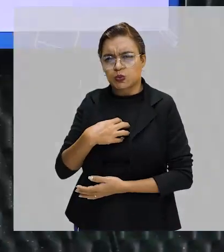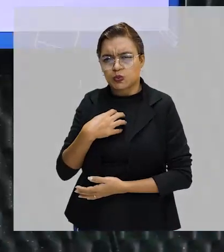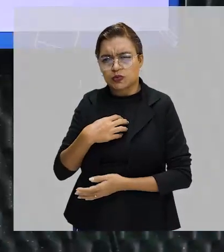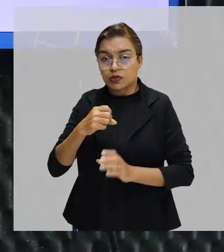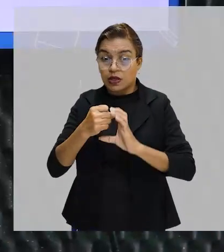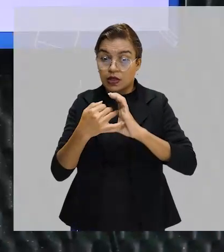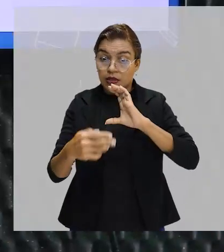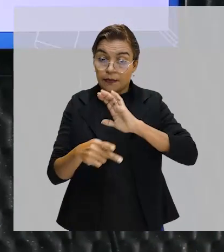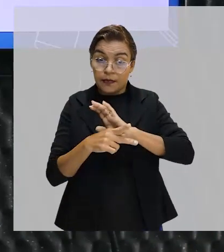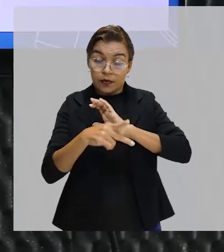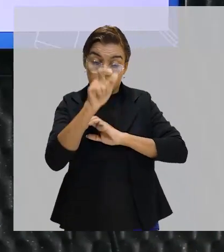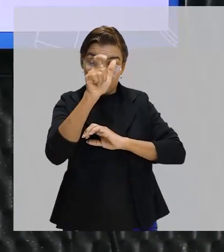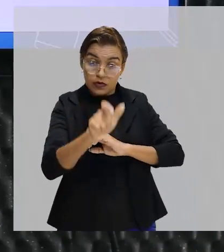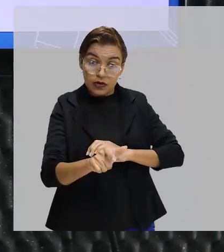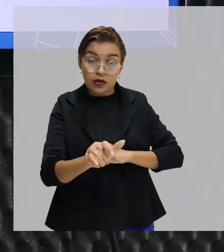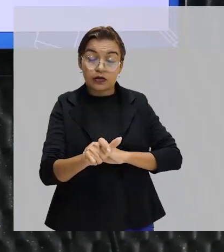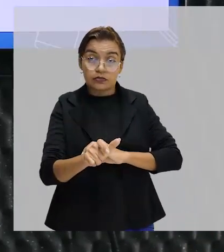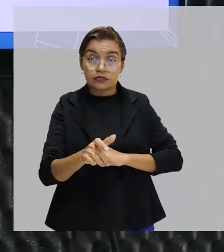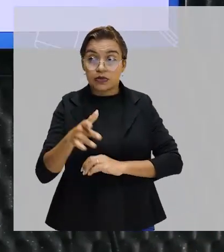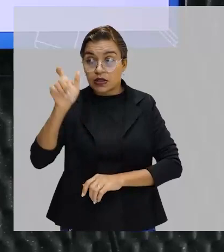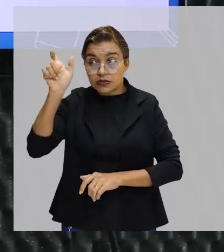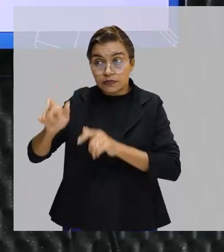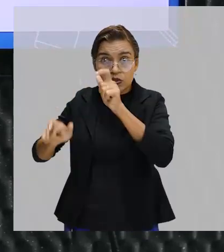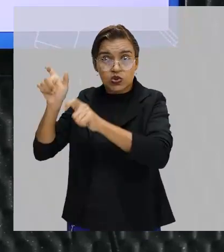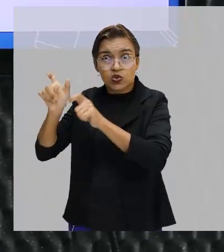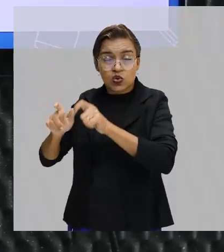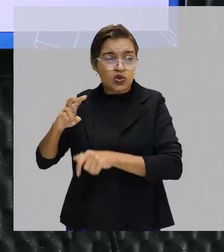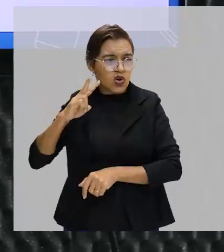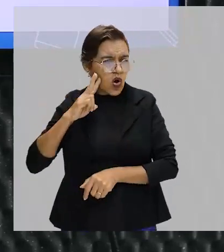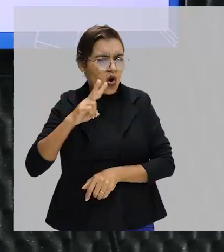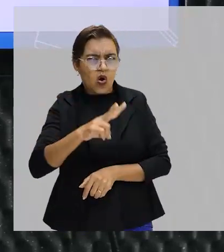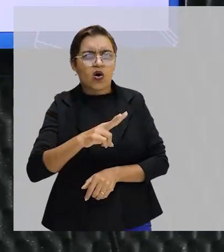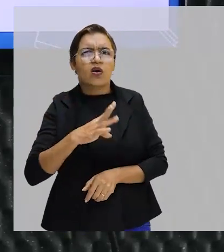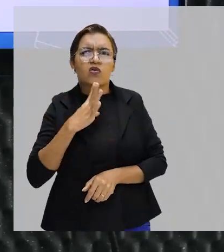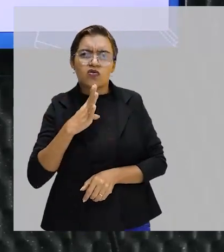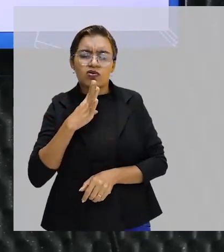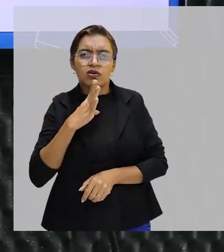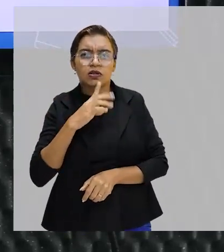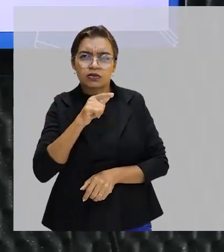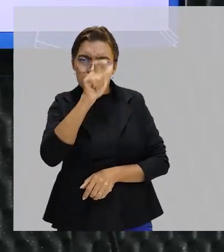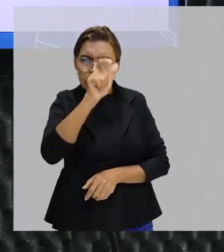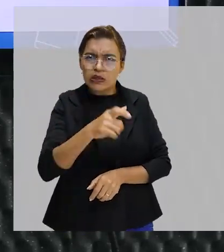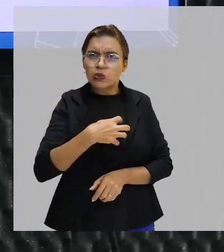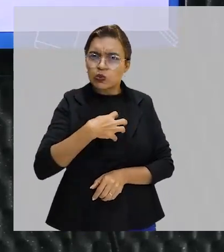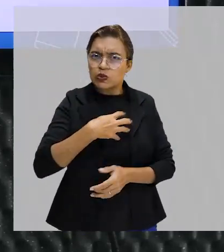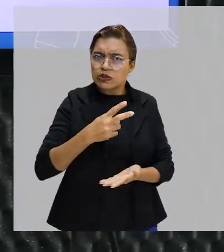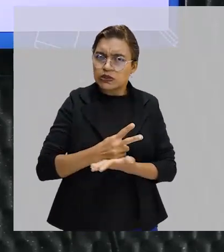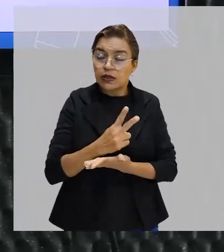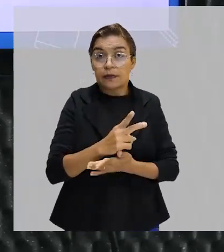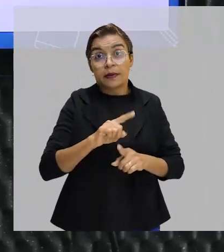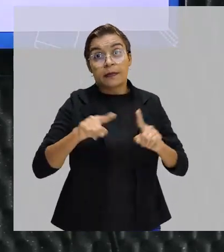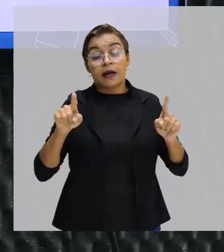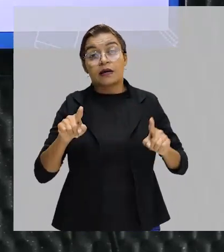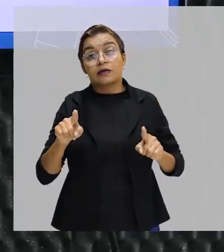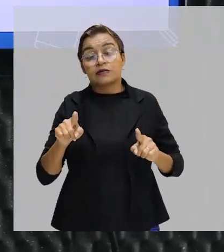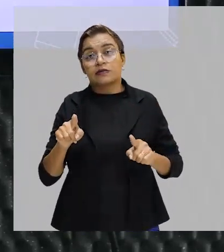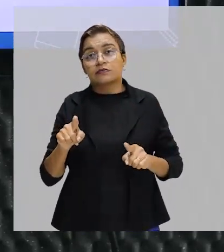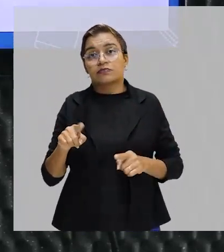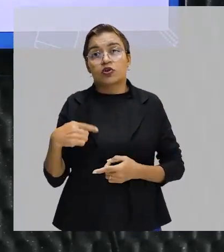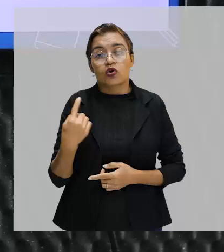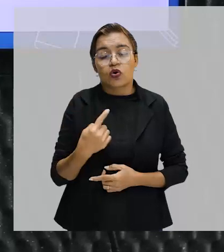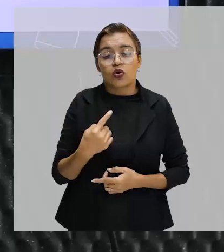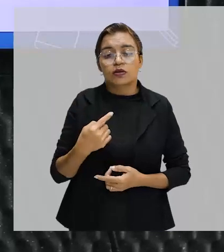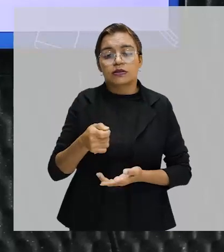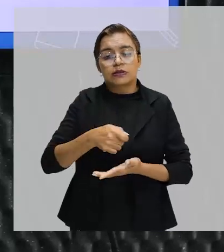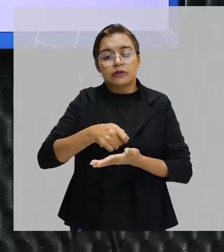ser mal-humorada, as pessoas já a conhecem por ser mal-humorada, aí sim estaria correto. Mas a gente pode reescrever e tirar